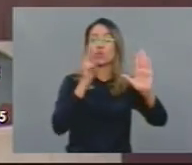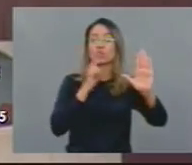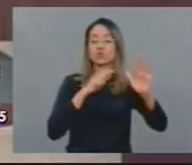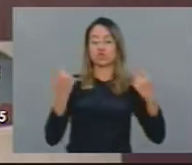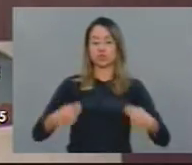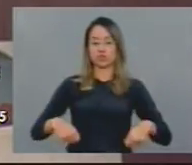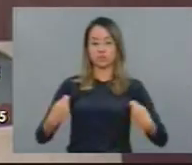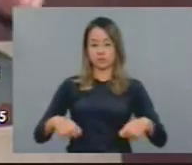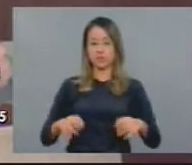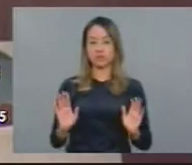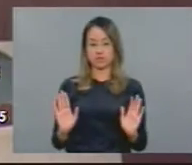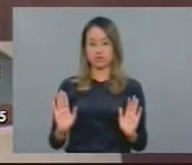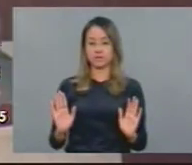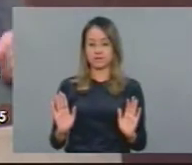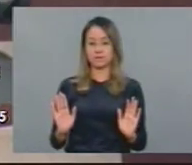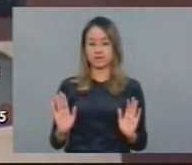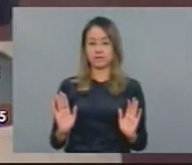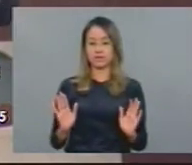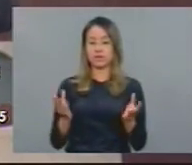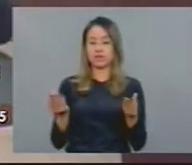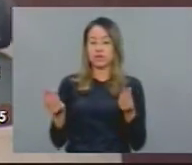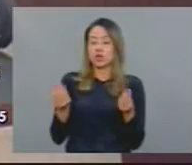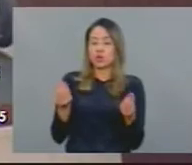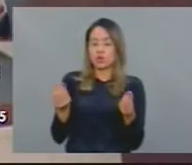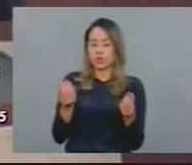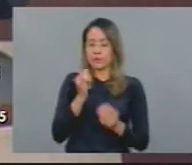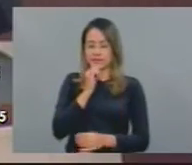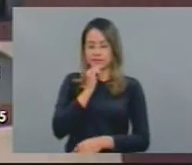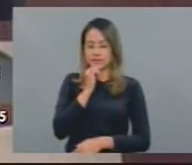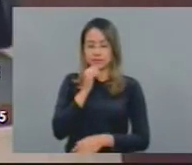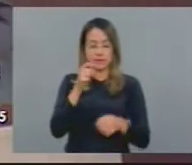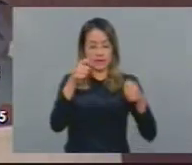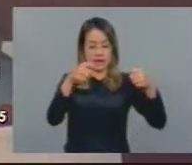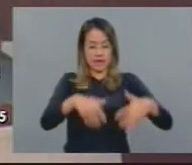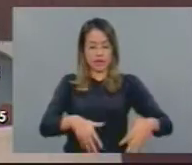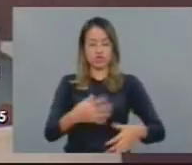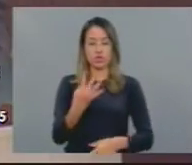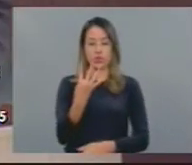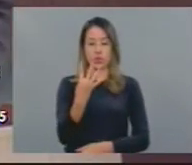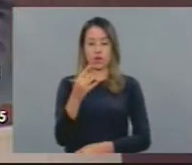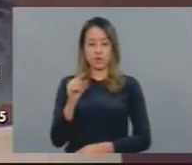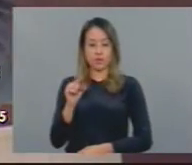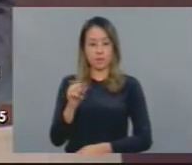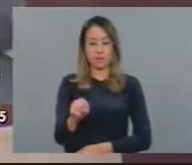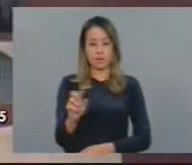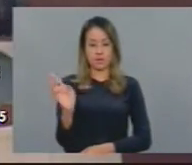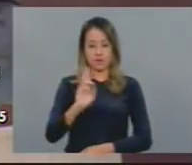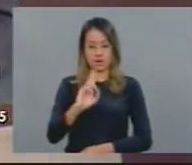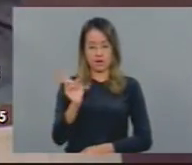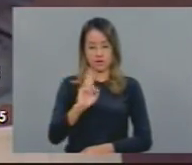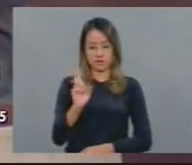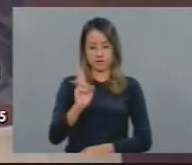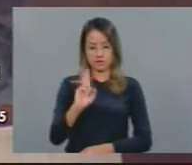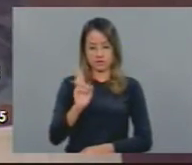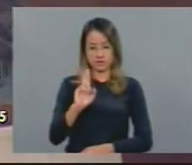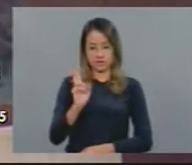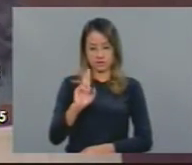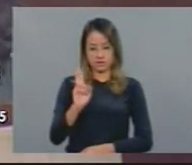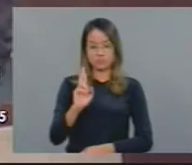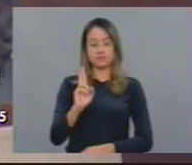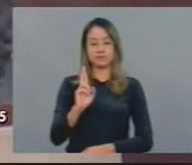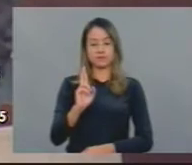que nós vemos no Ceará e no resto do país, praticamente, o local onde você coloca